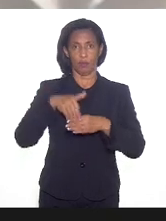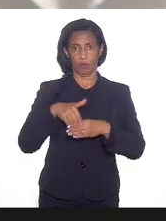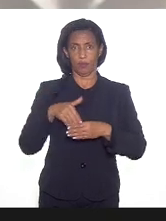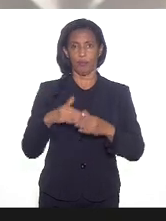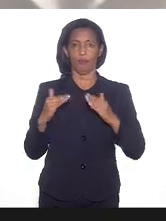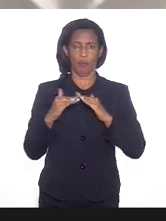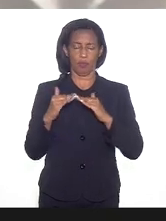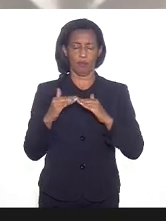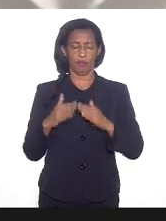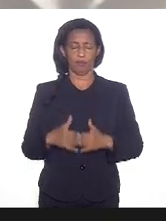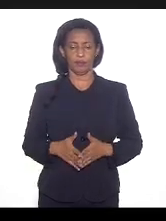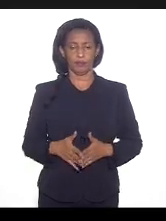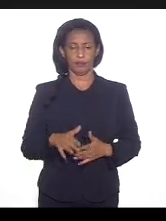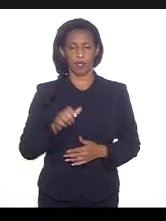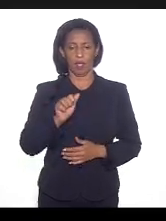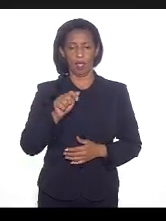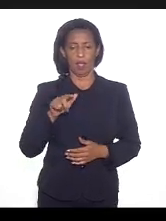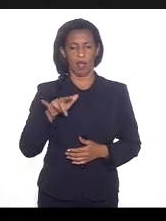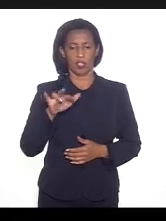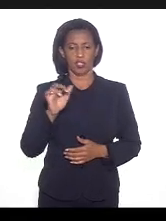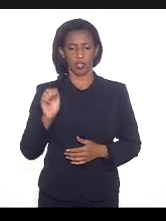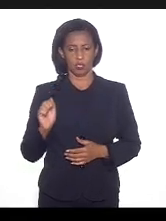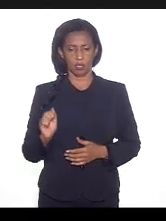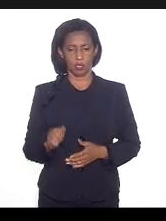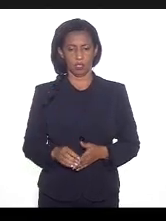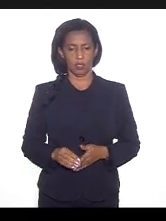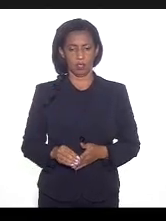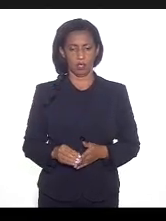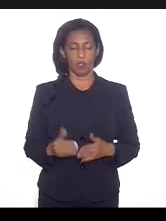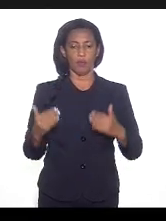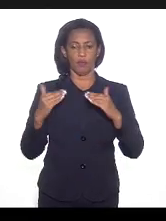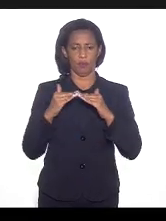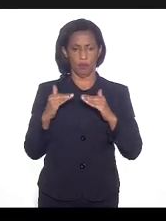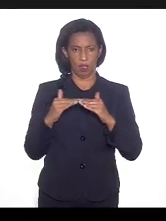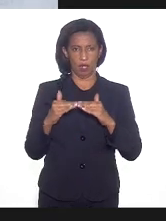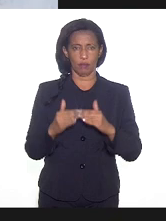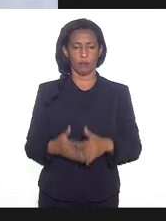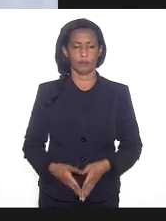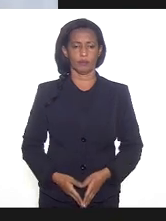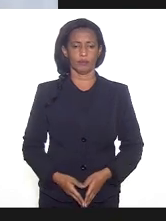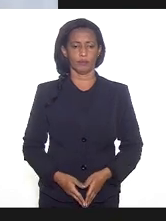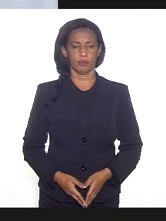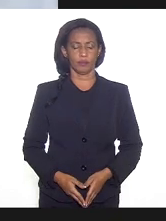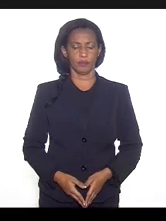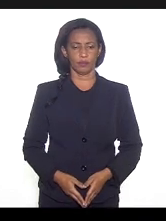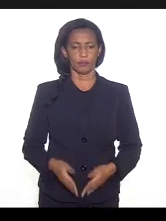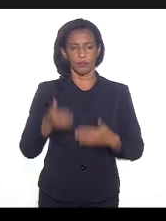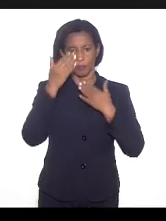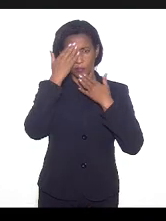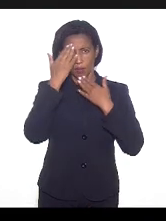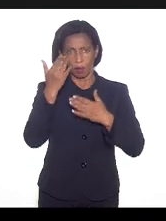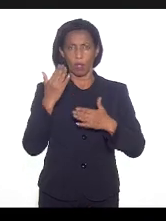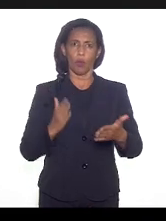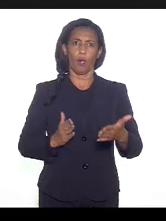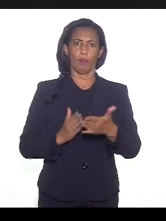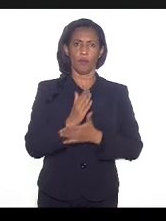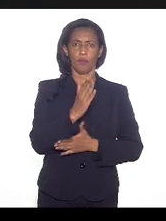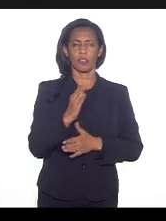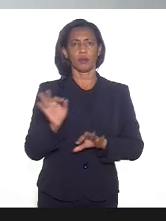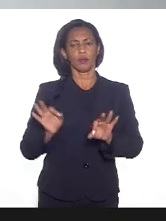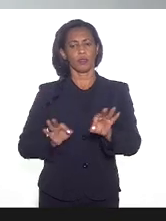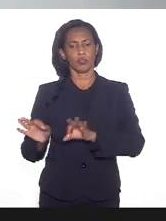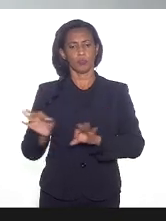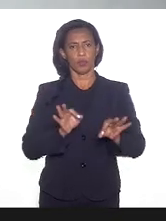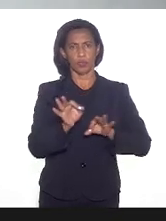Favorável. Deputado Alexandre Freitas? Favorável. Obrigado. Então, com a aprovação desses